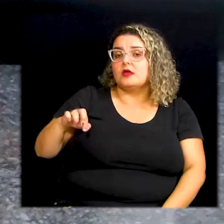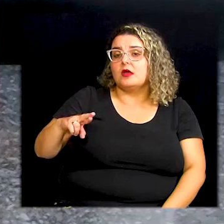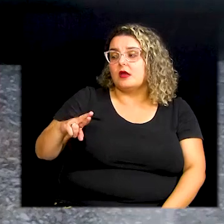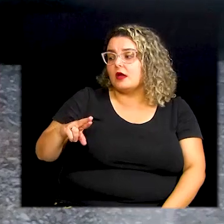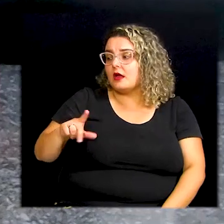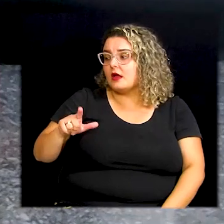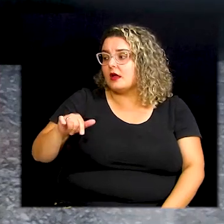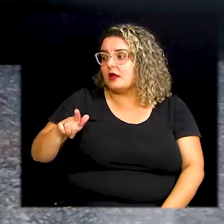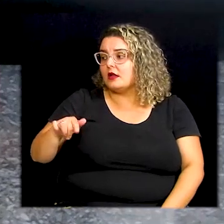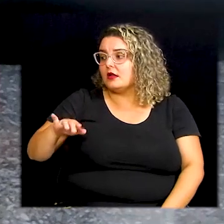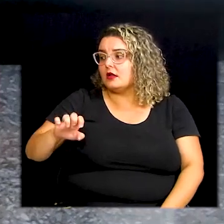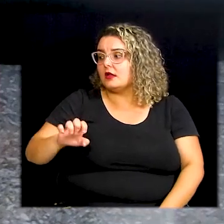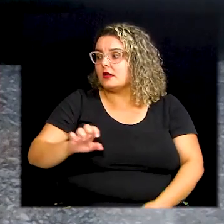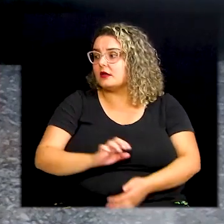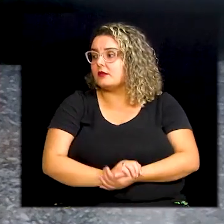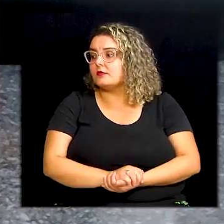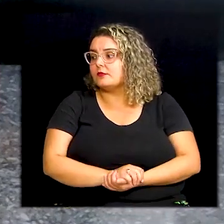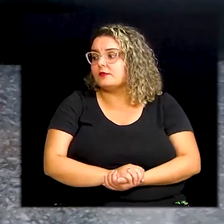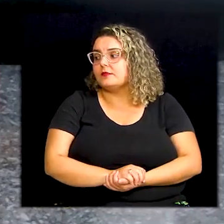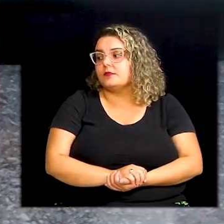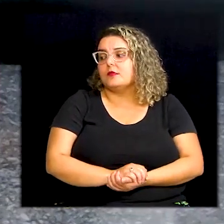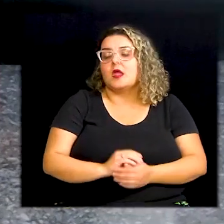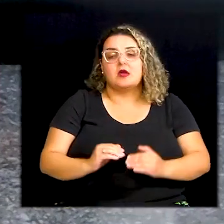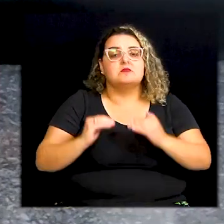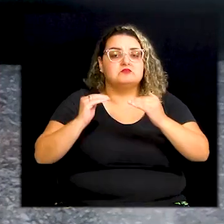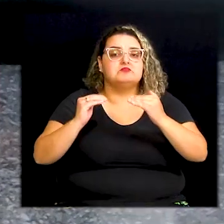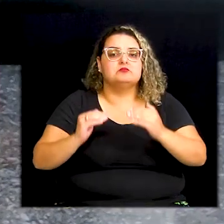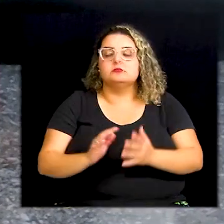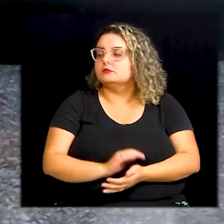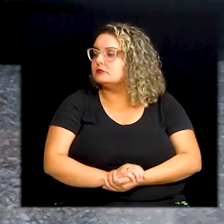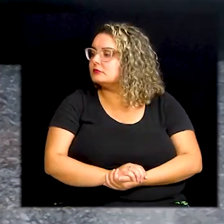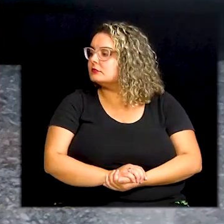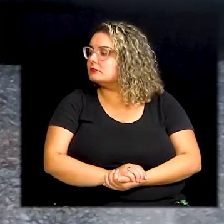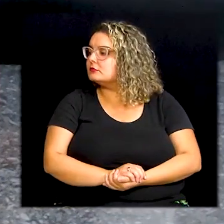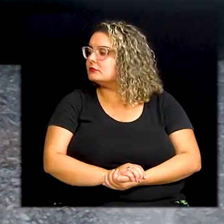um futebol de alto nível, né? Sim. Eu gosto também